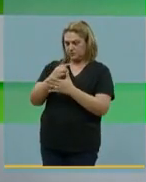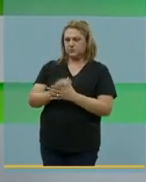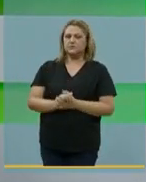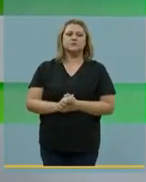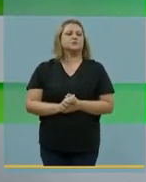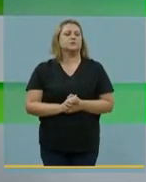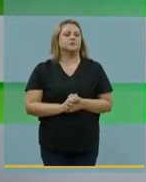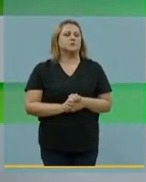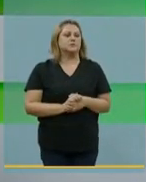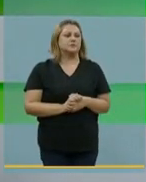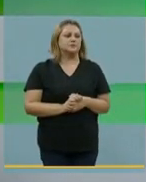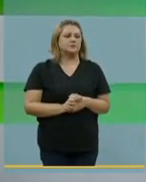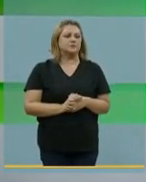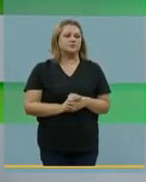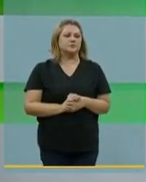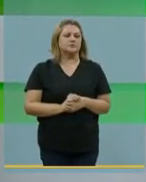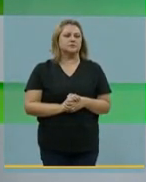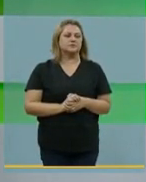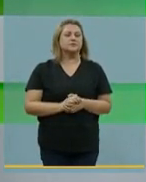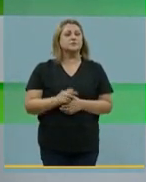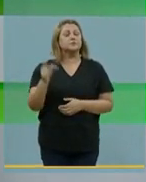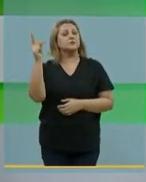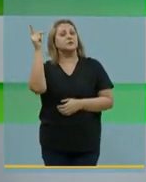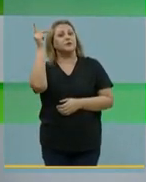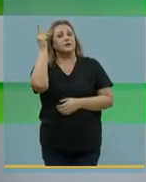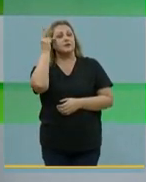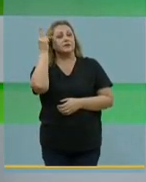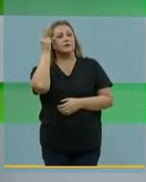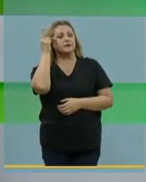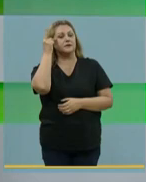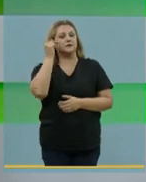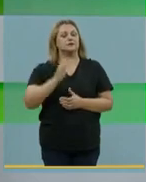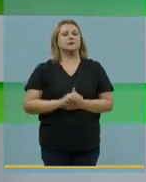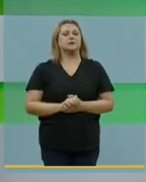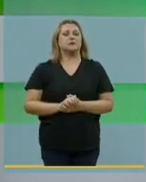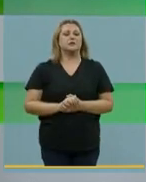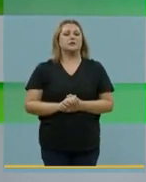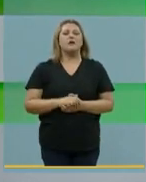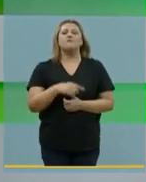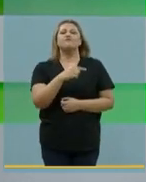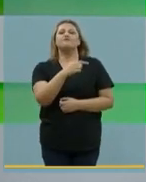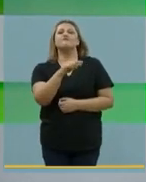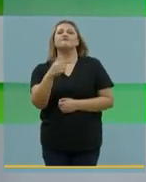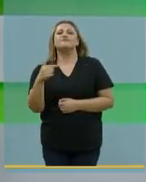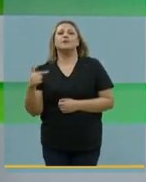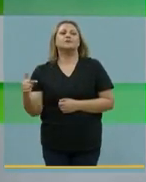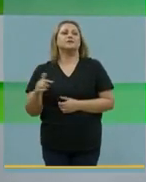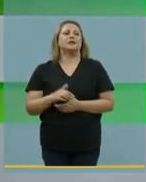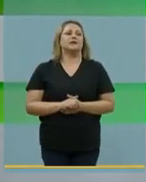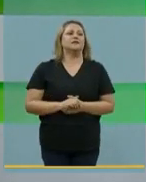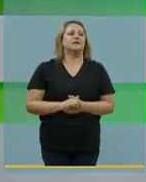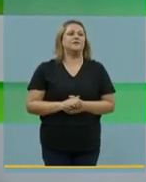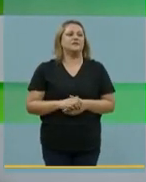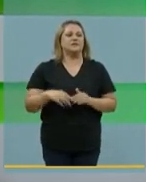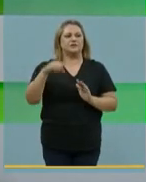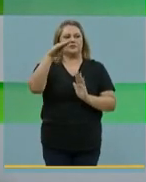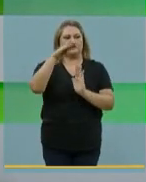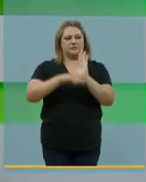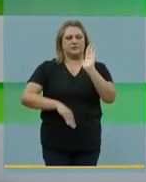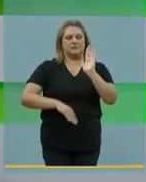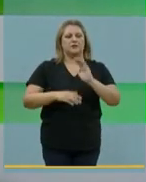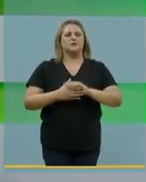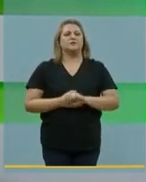guilherme dizer que são paulo nós não temos déficit primário aliás nunca tivemos